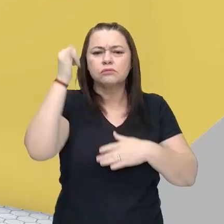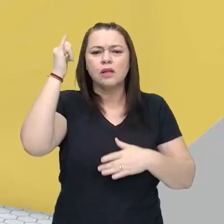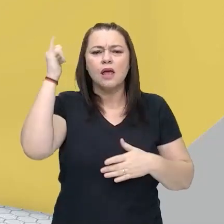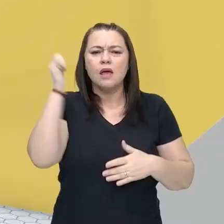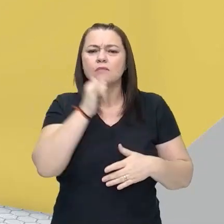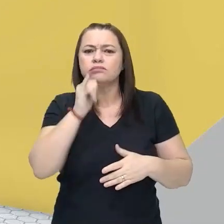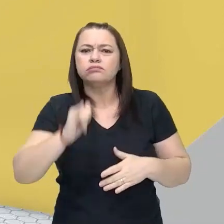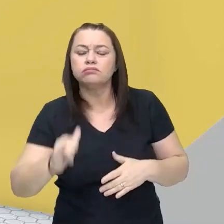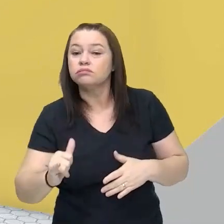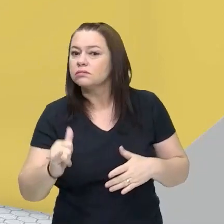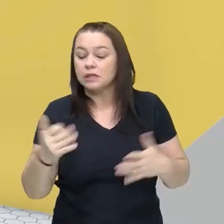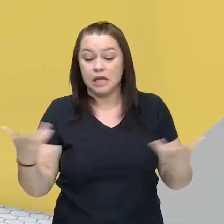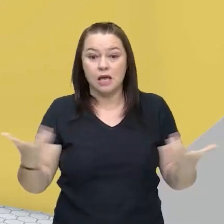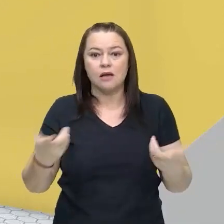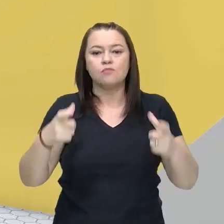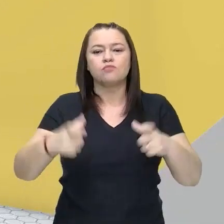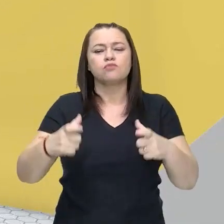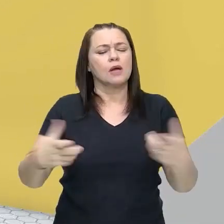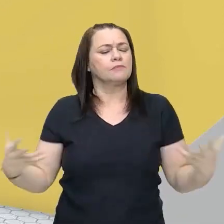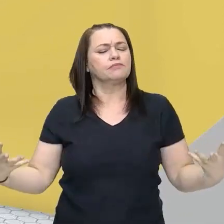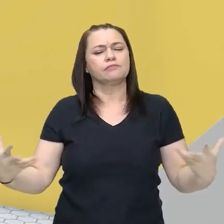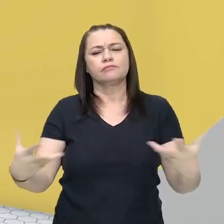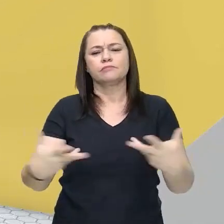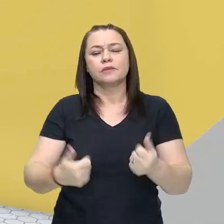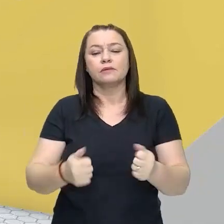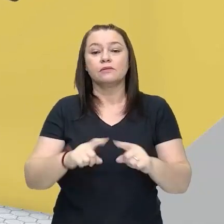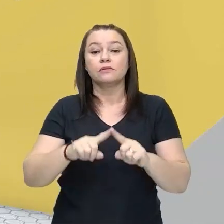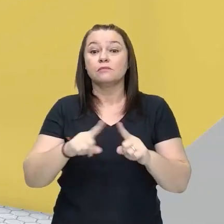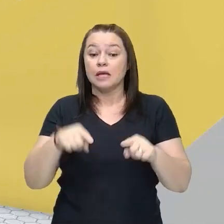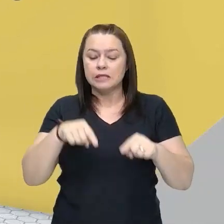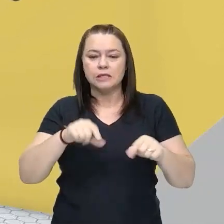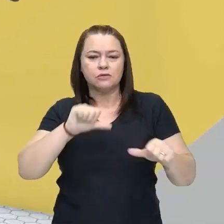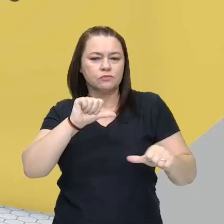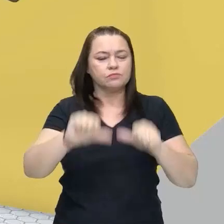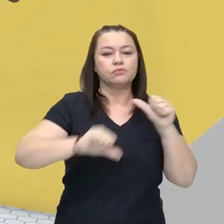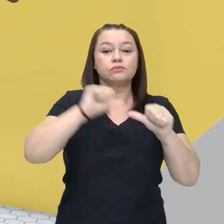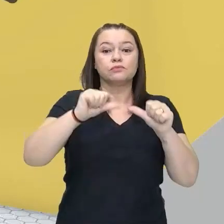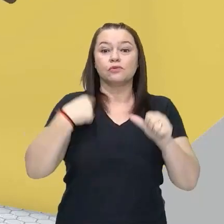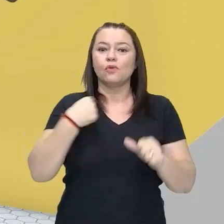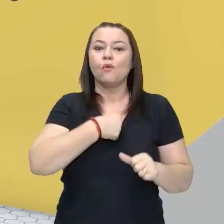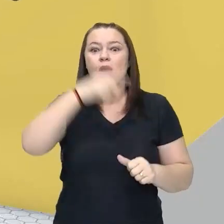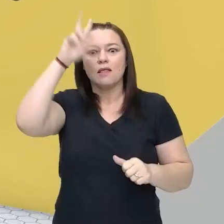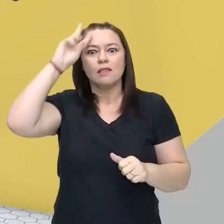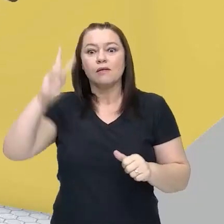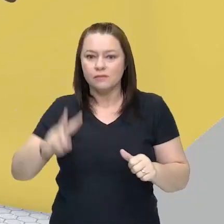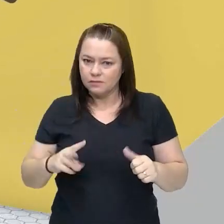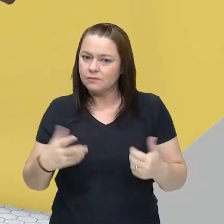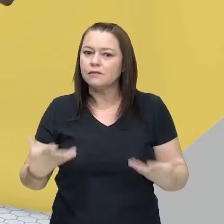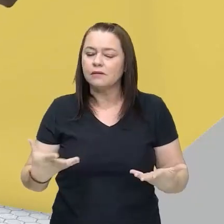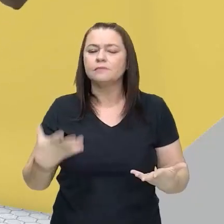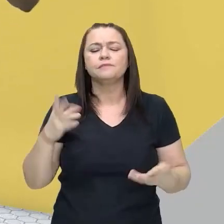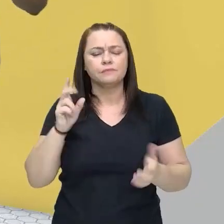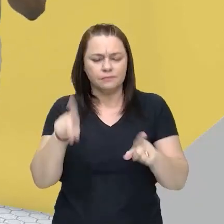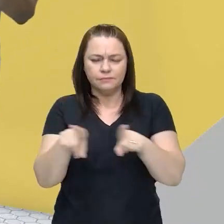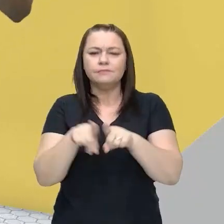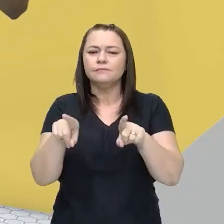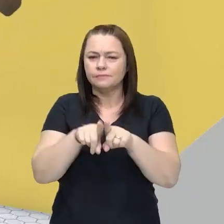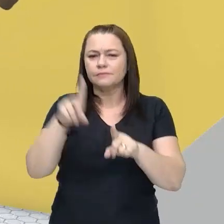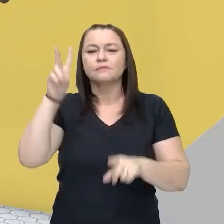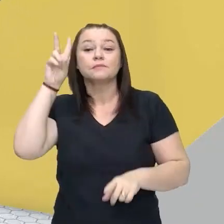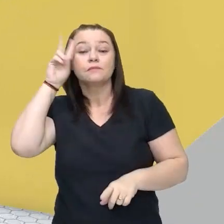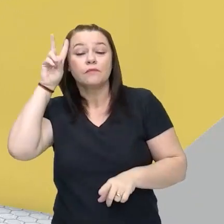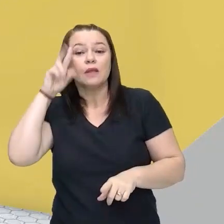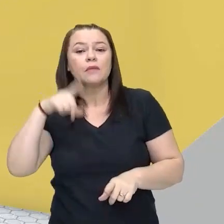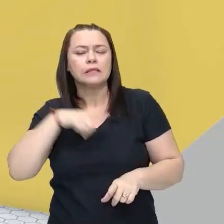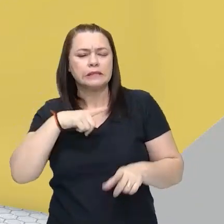era maravilhoso. E isso mudou a nossa história, mudou o nosso cenário. Claro, vale lembrar que isso também trouxe